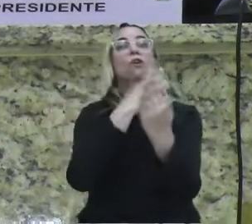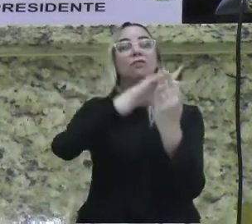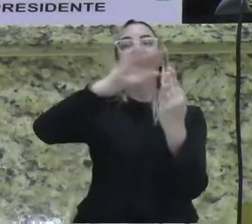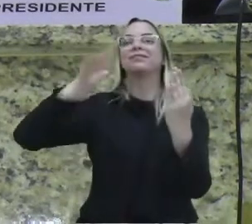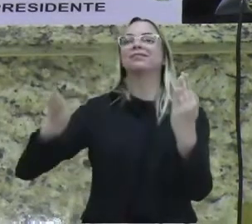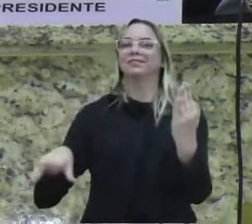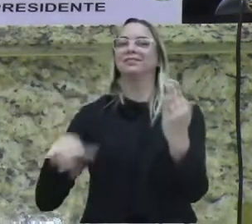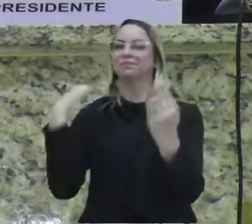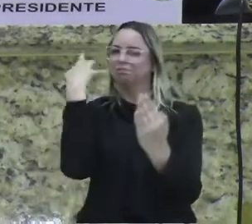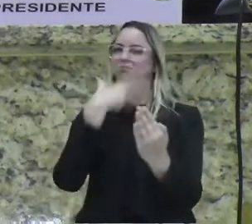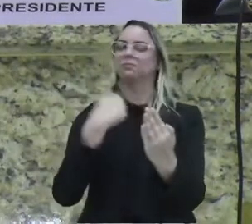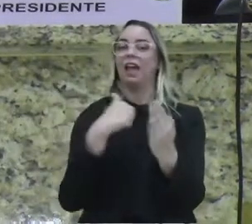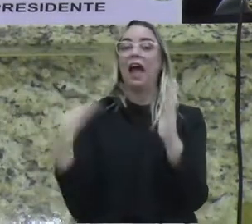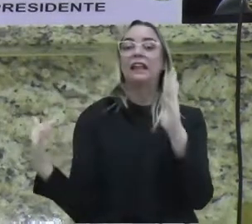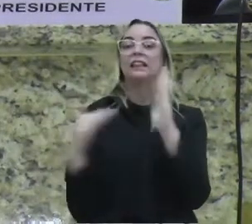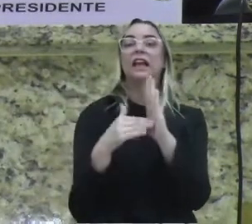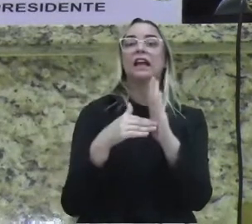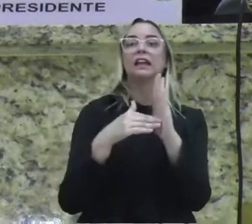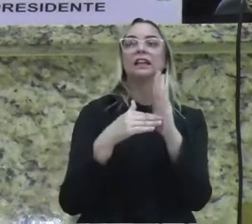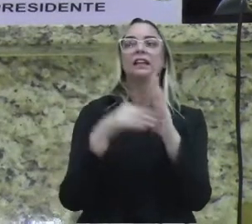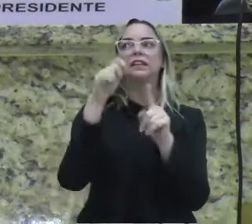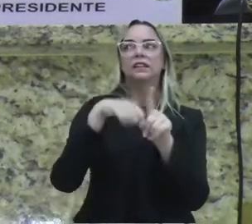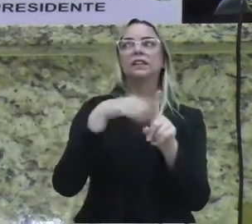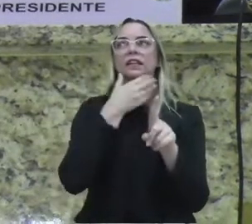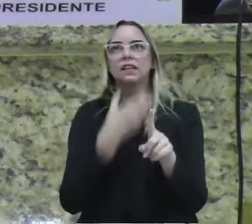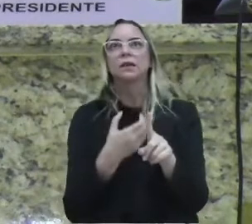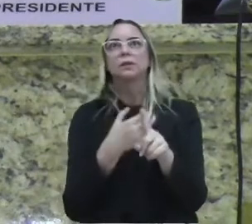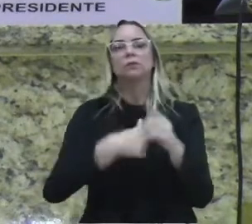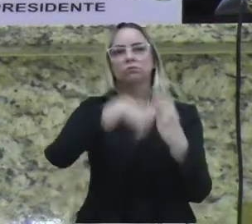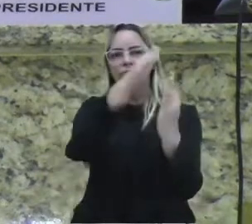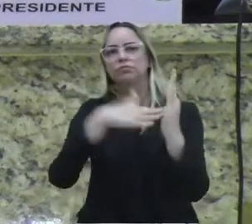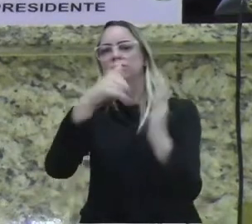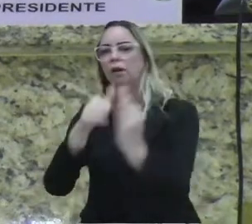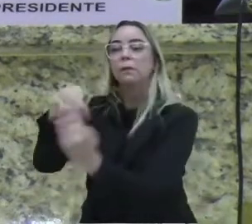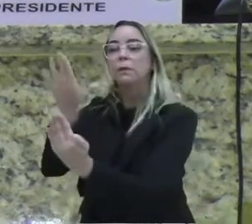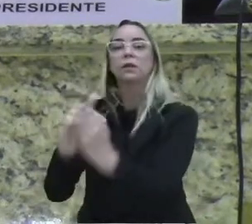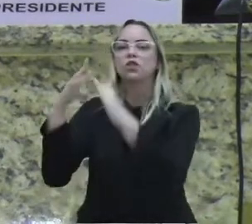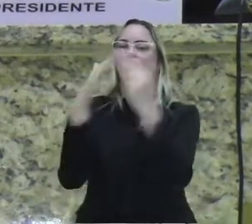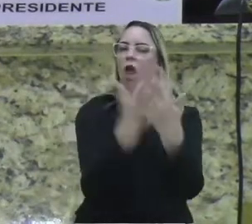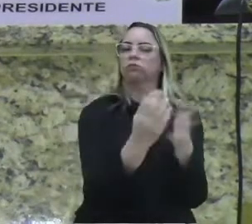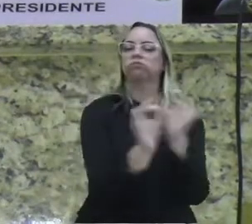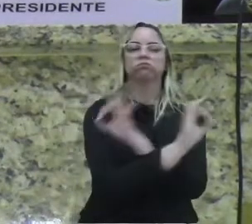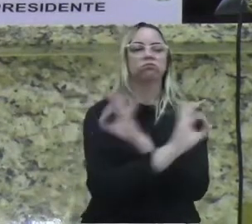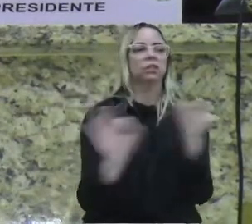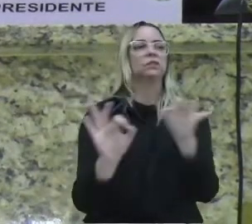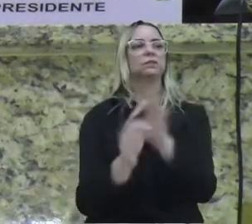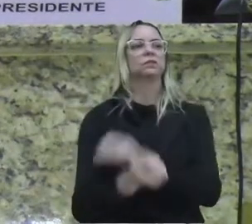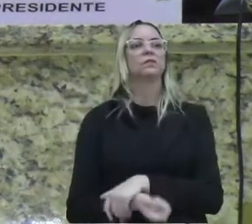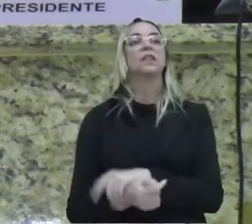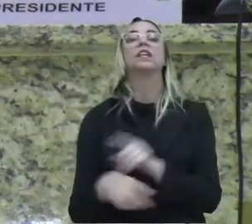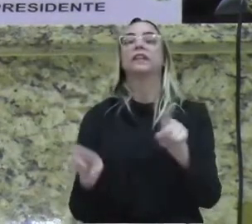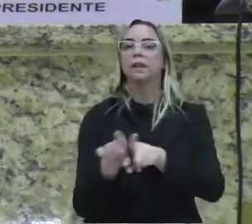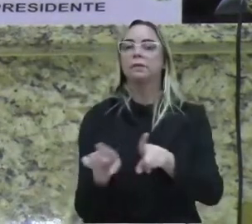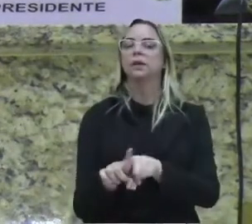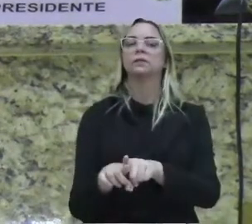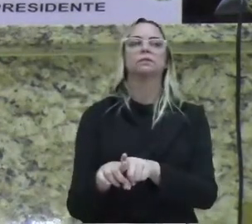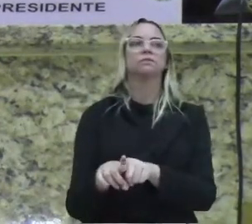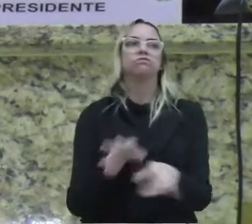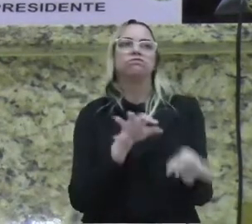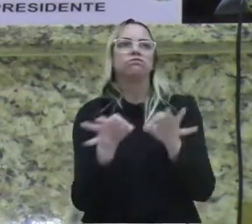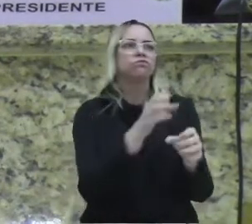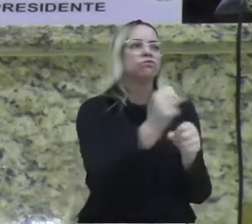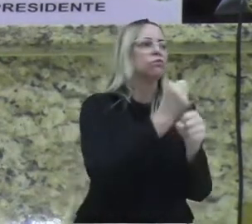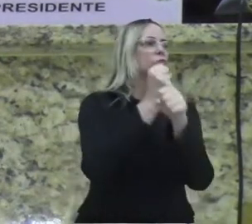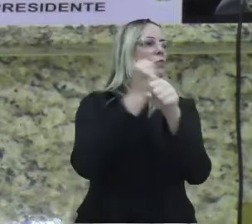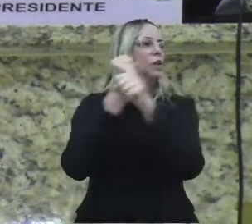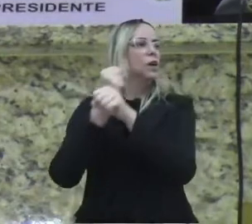vai pintar até dezembro, a gente tem um cronograma para pintar todas as escolas. É, temos alguns reparos para fazer nas